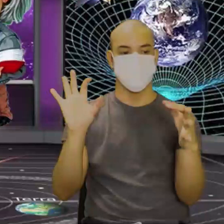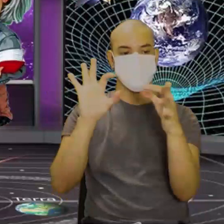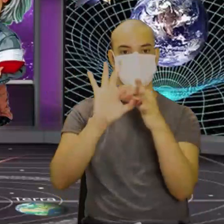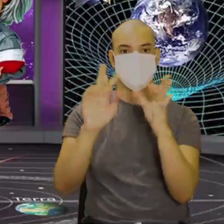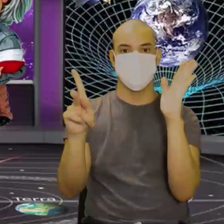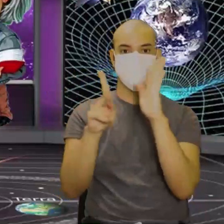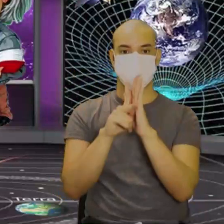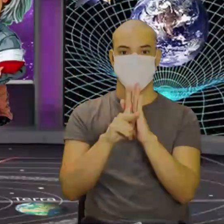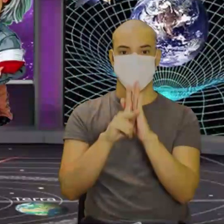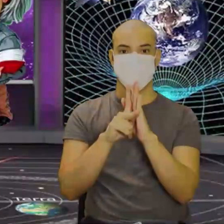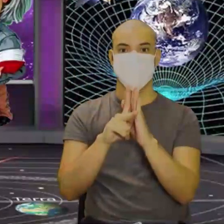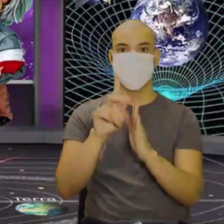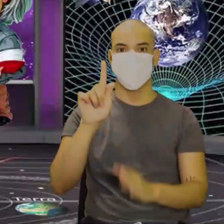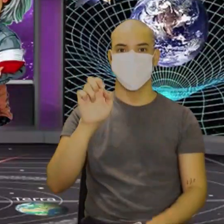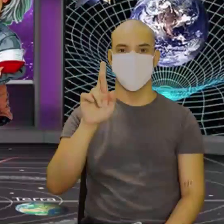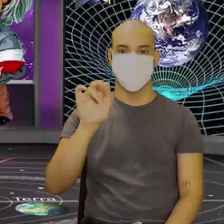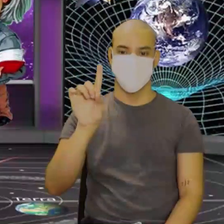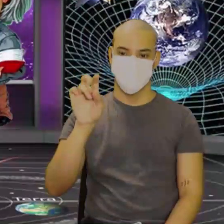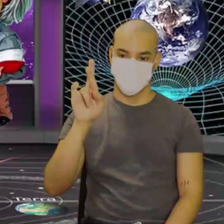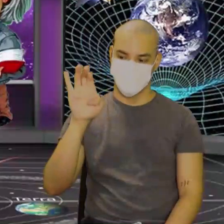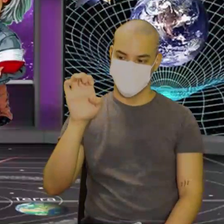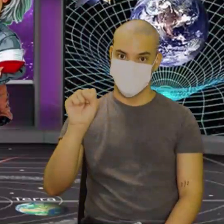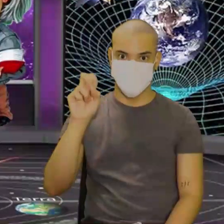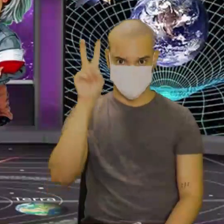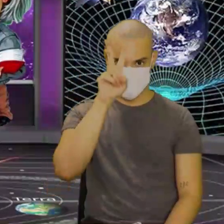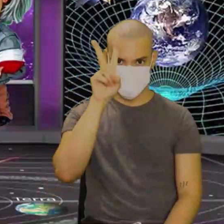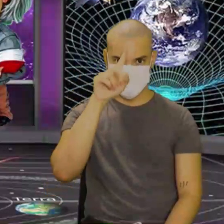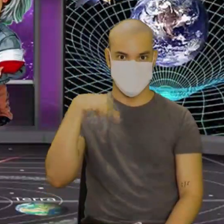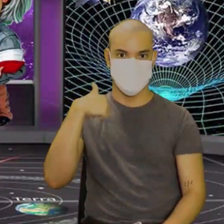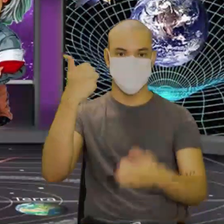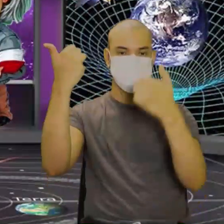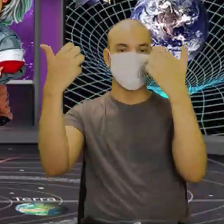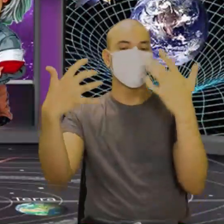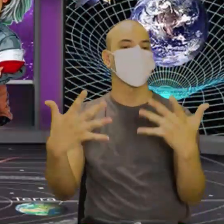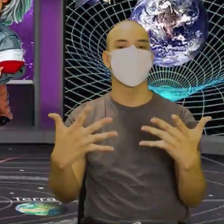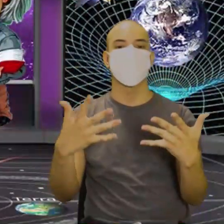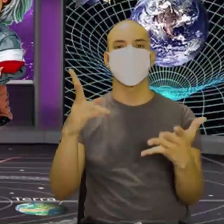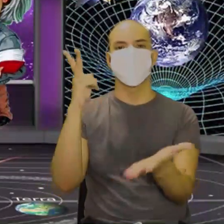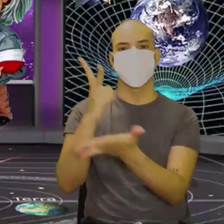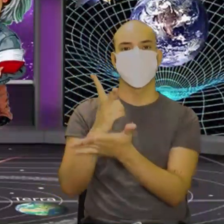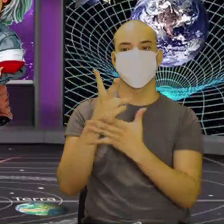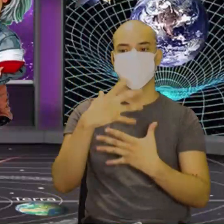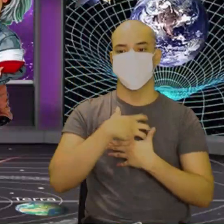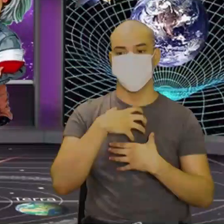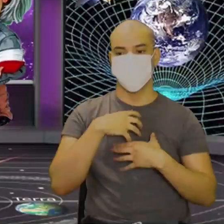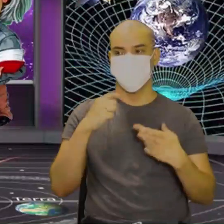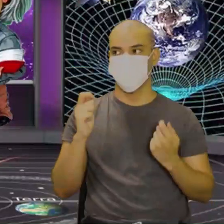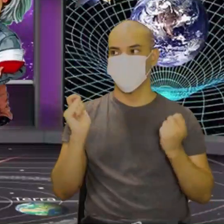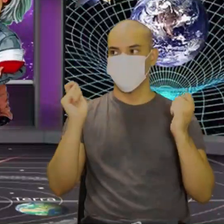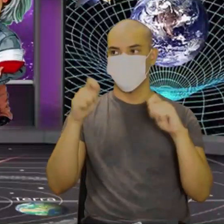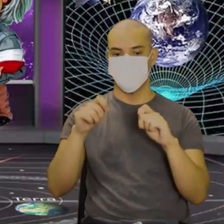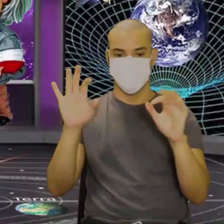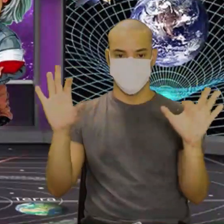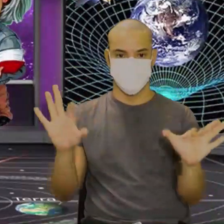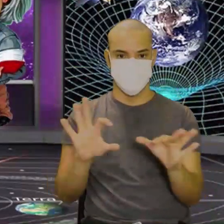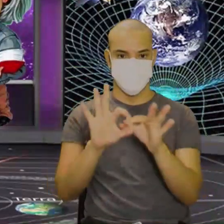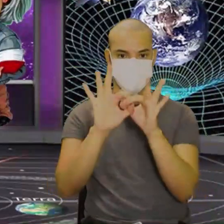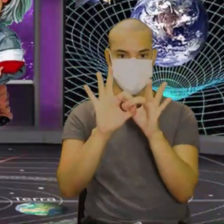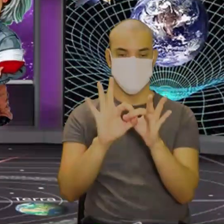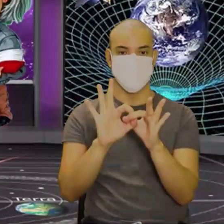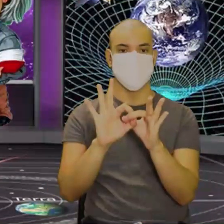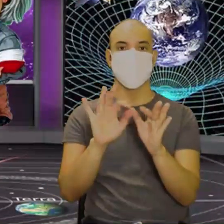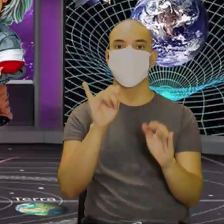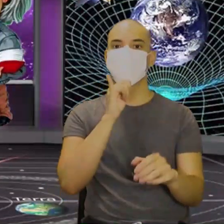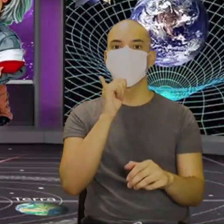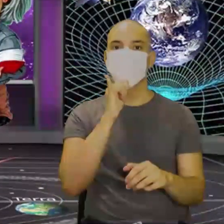de geradores. O que eu disse para vocês? Que da mesma forma que nós podemos fazer a associação de